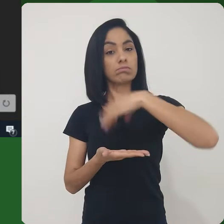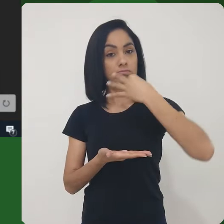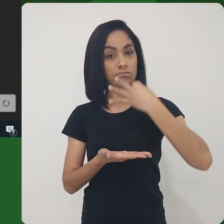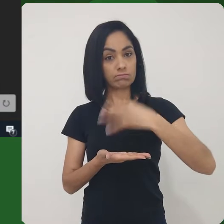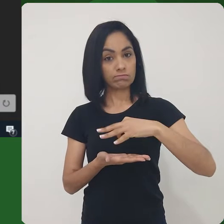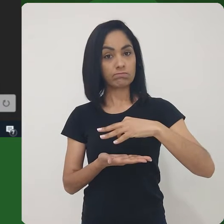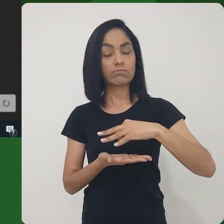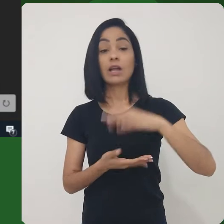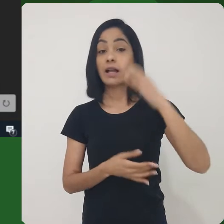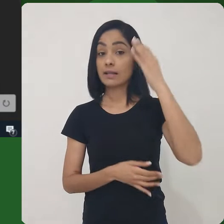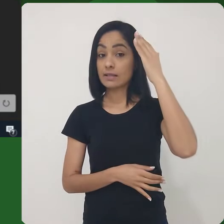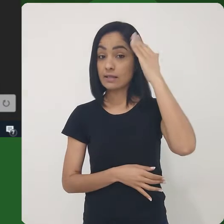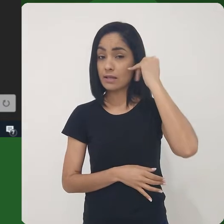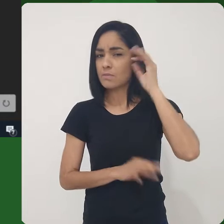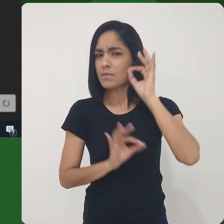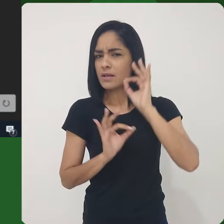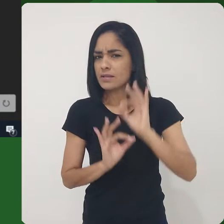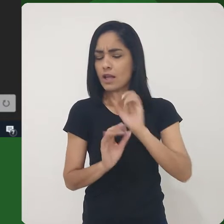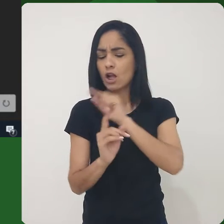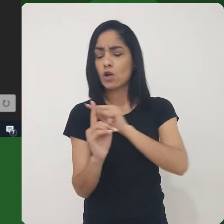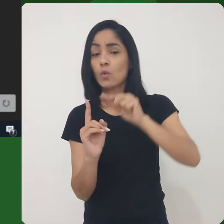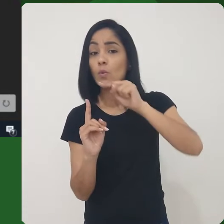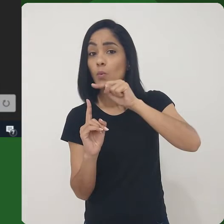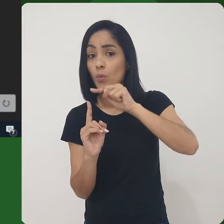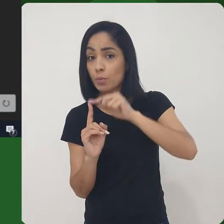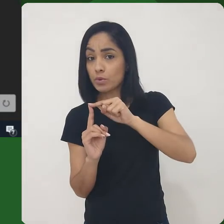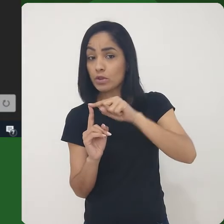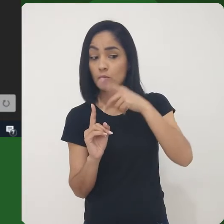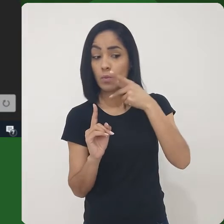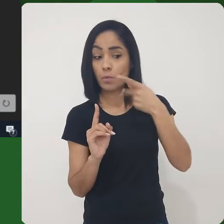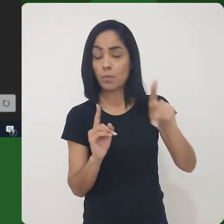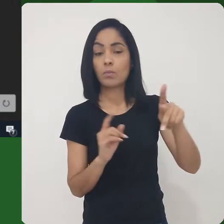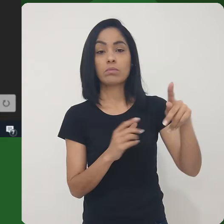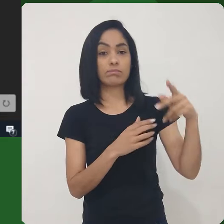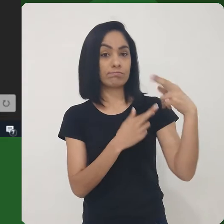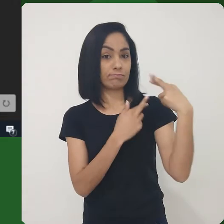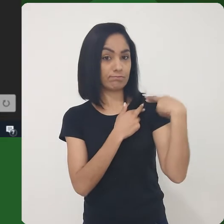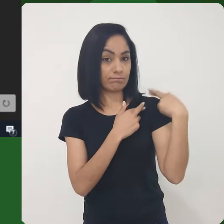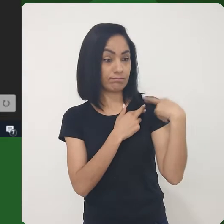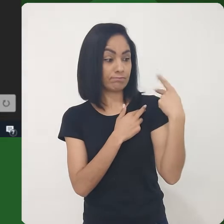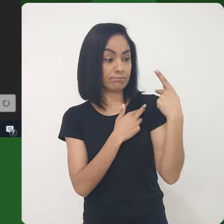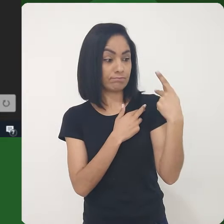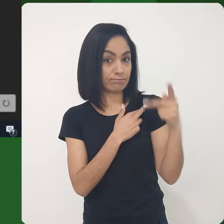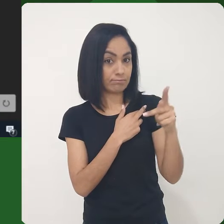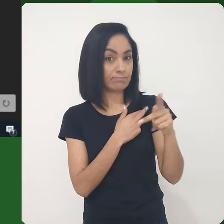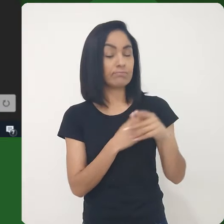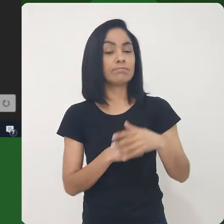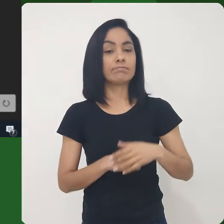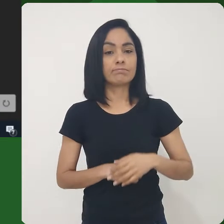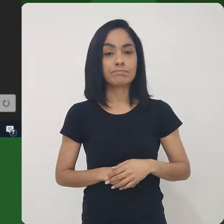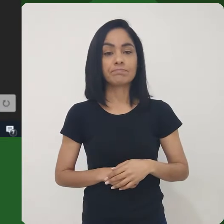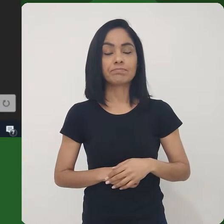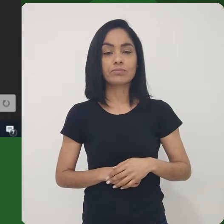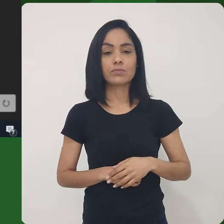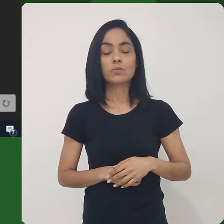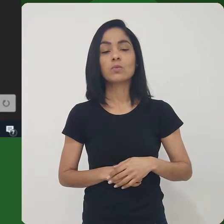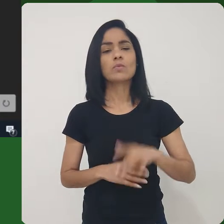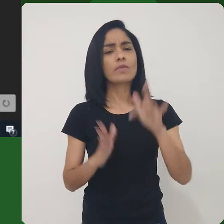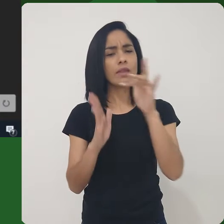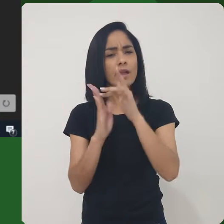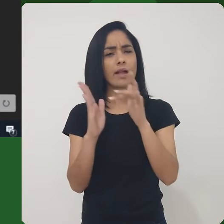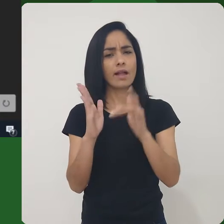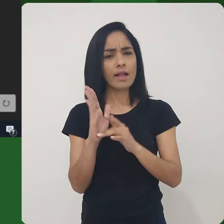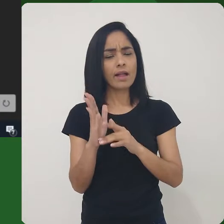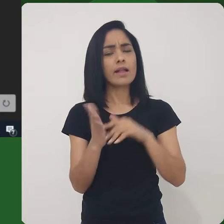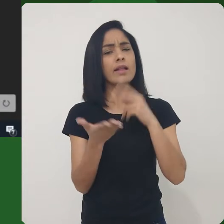reunião e saber exatamente os objetivos dela. Então, geralmente, as atas elas são